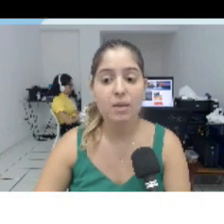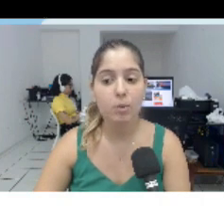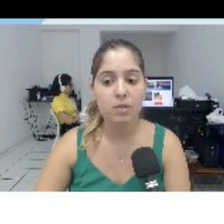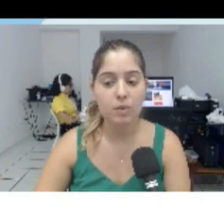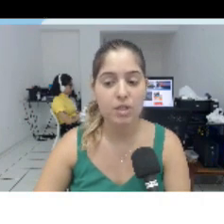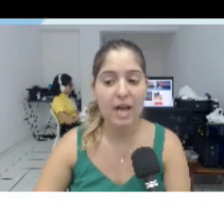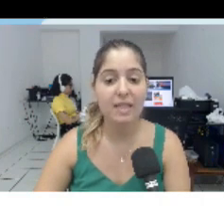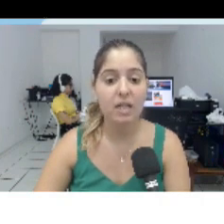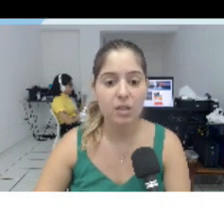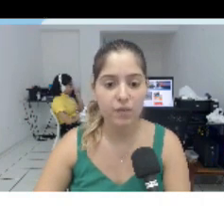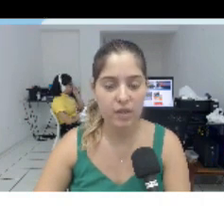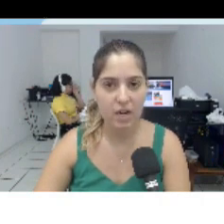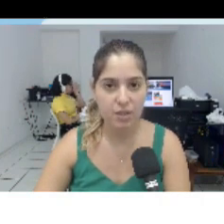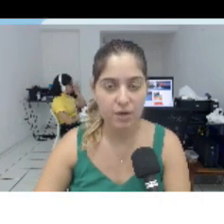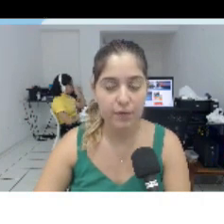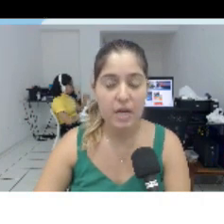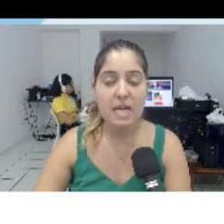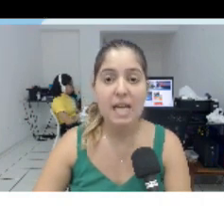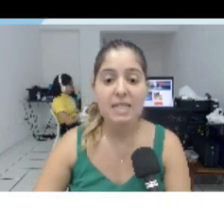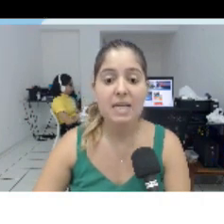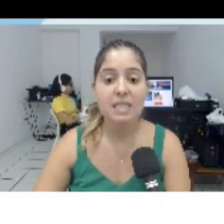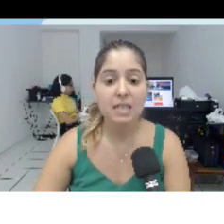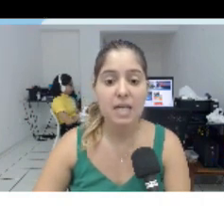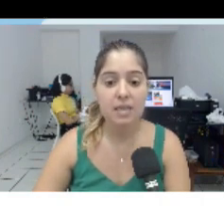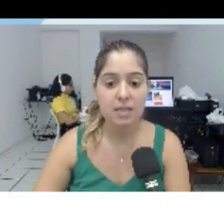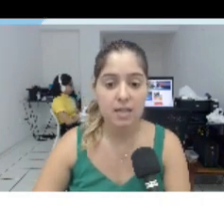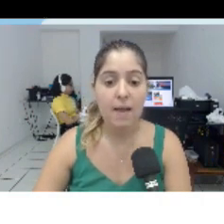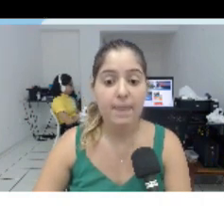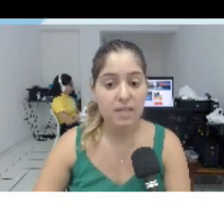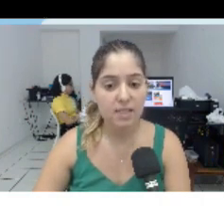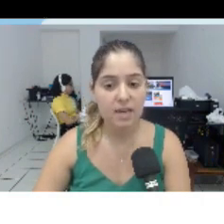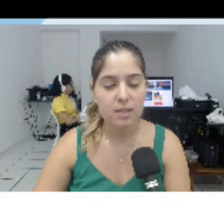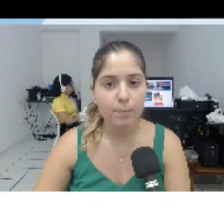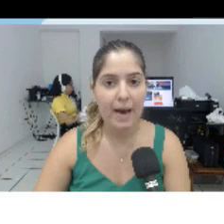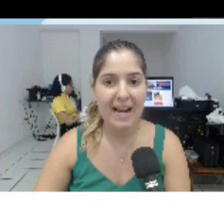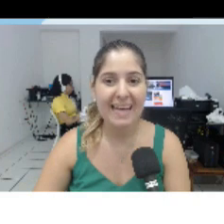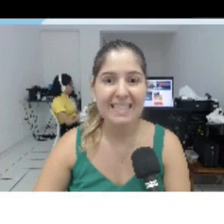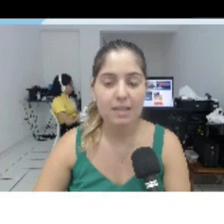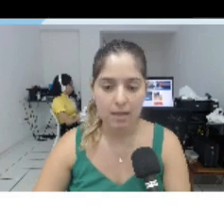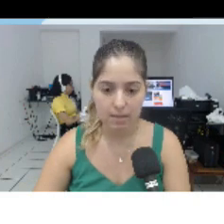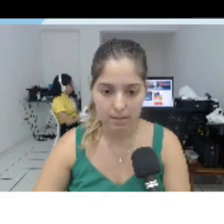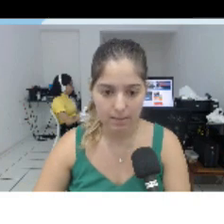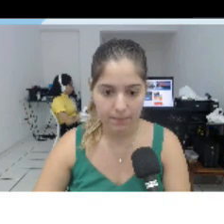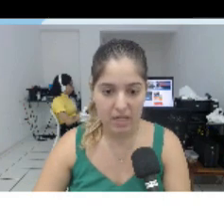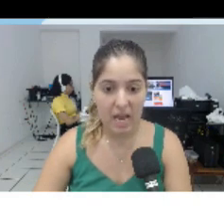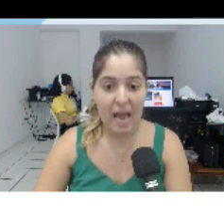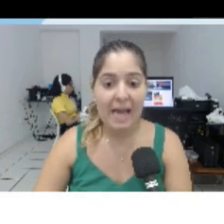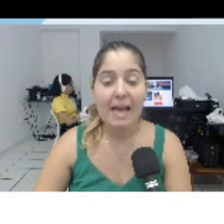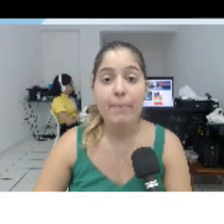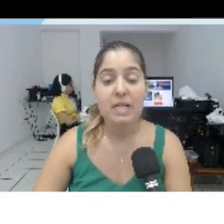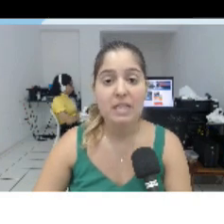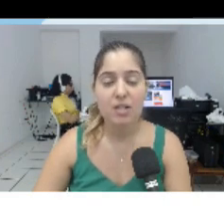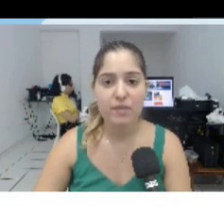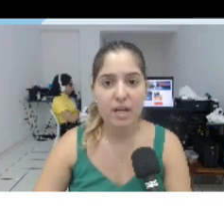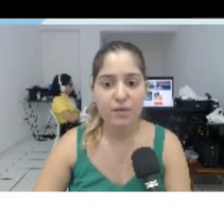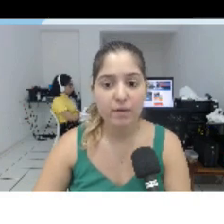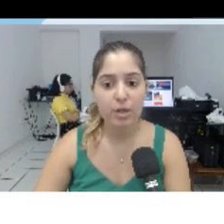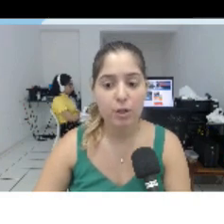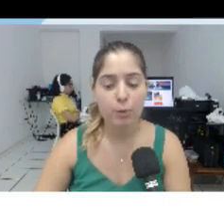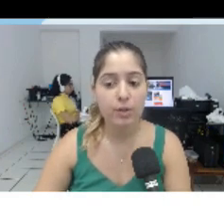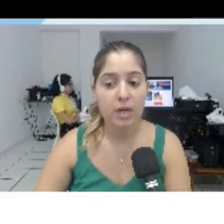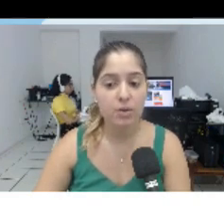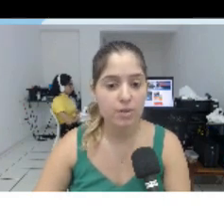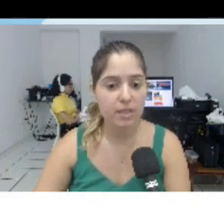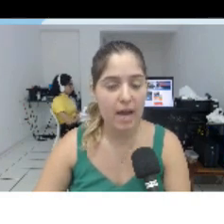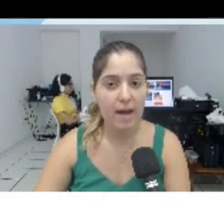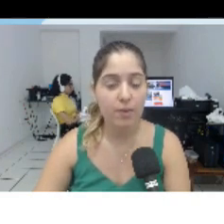as atribuições de cada ente federativo e as receitas necessárias para atendê-las. Representatividade feminina